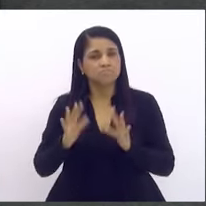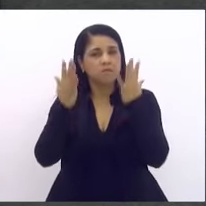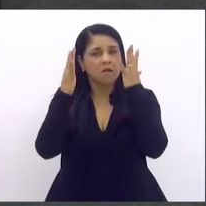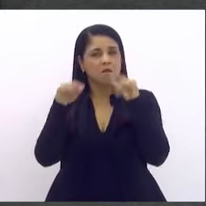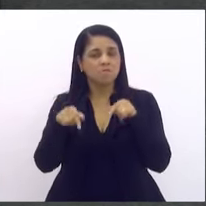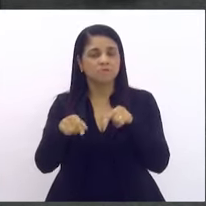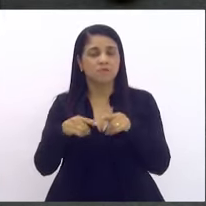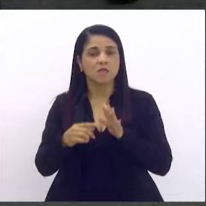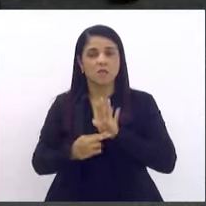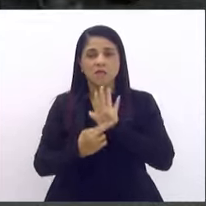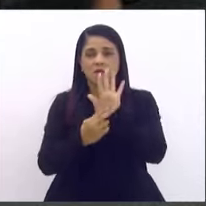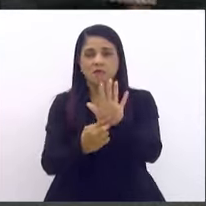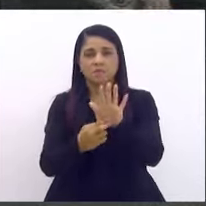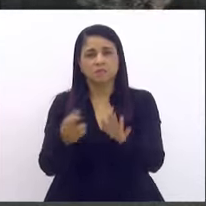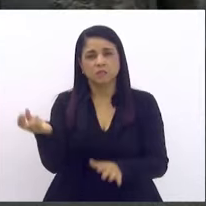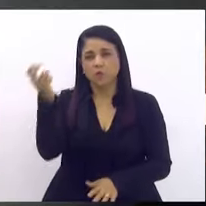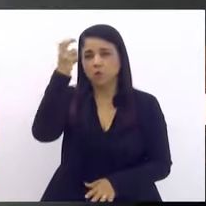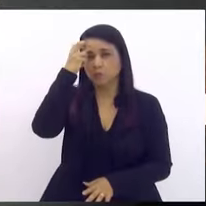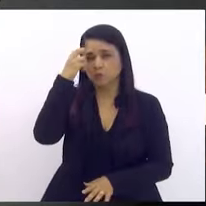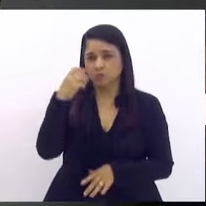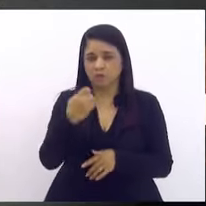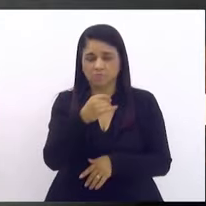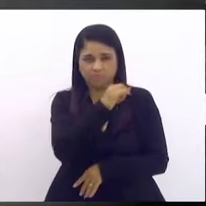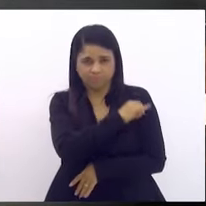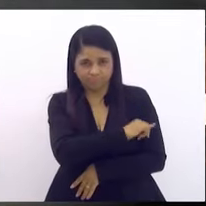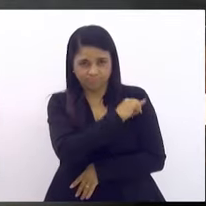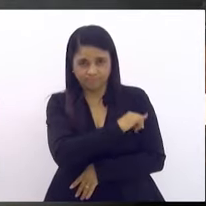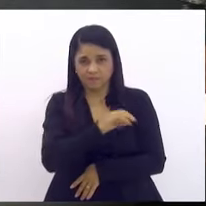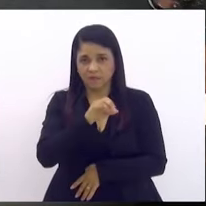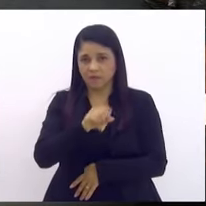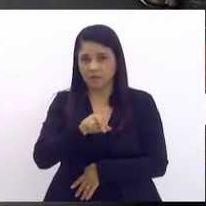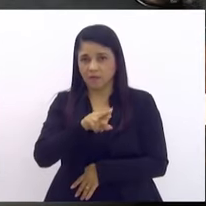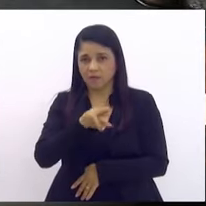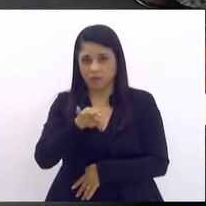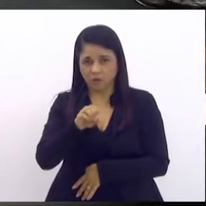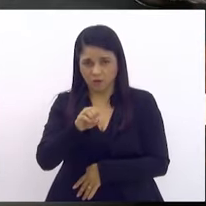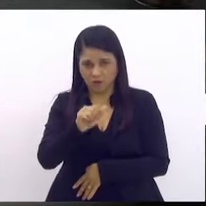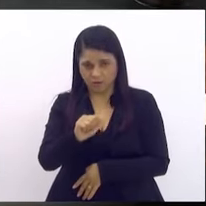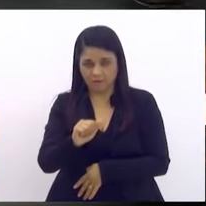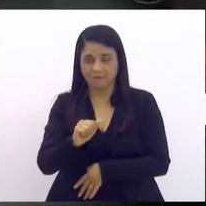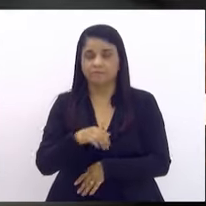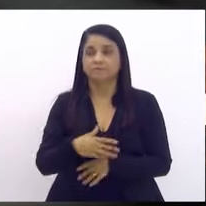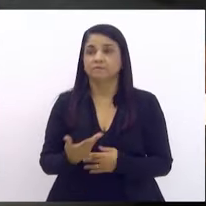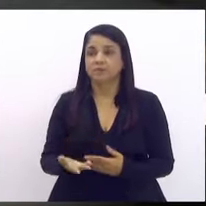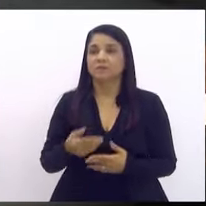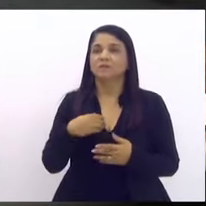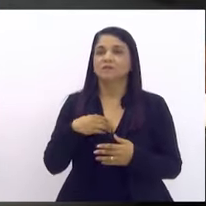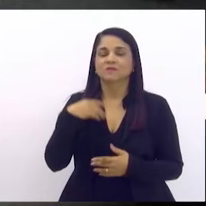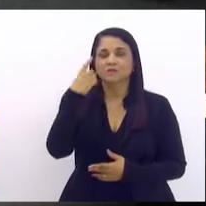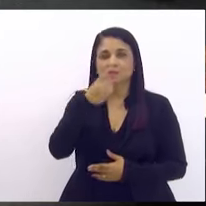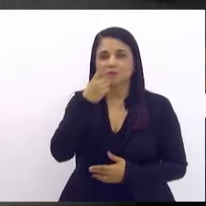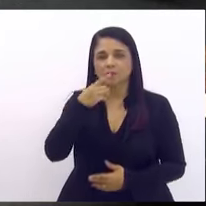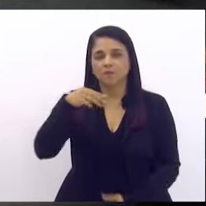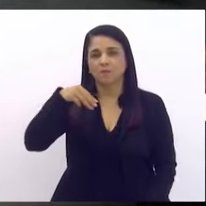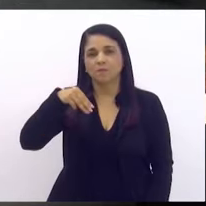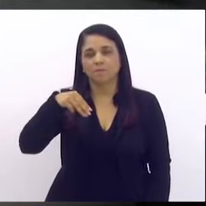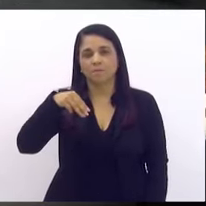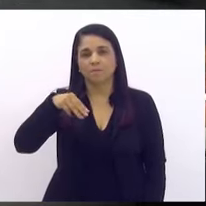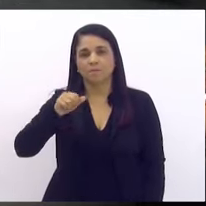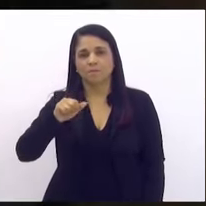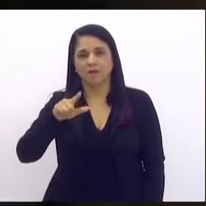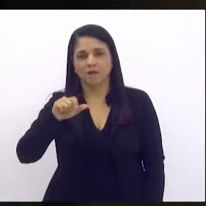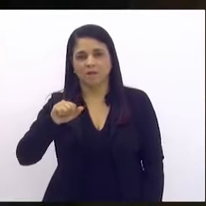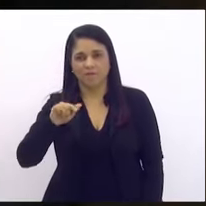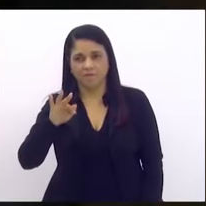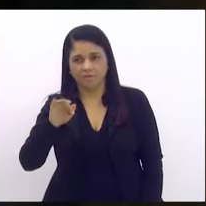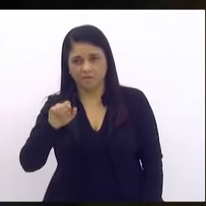a cultura carioca Obrigado Presidente Deputado Samuel Malafaia Nobre presidenta dessa sessão aproveitando